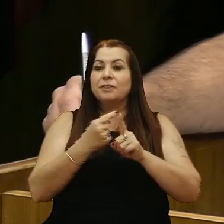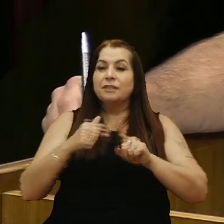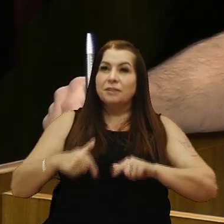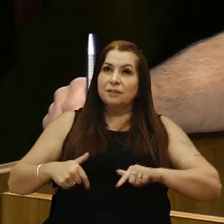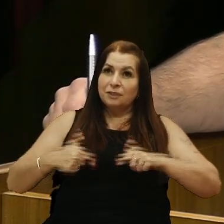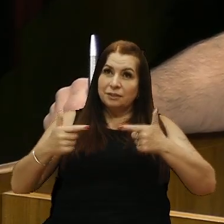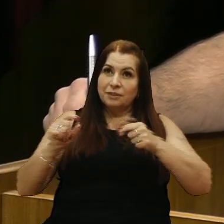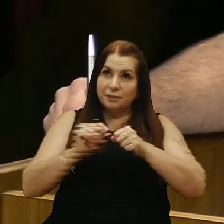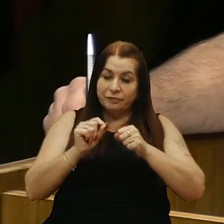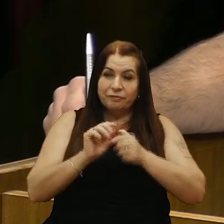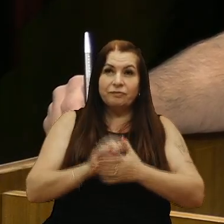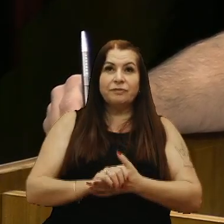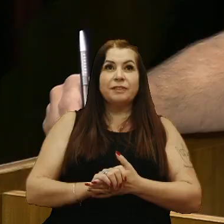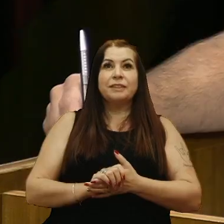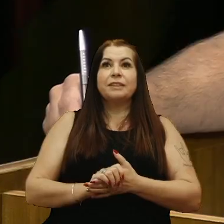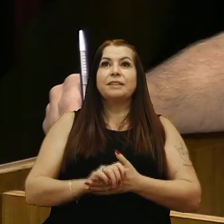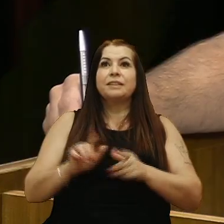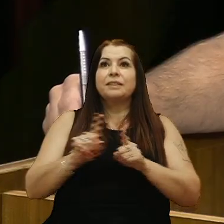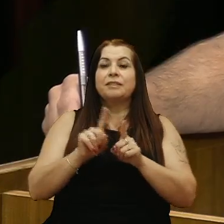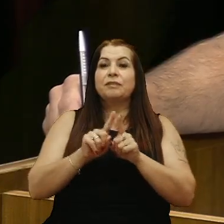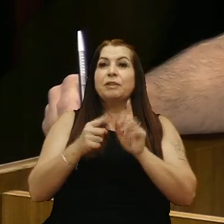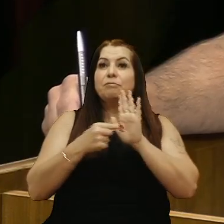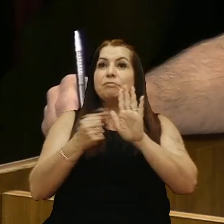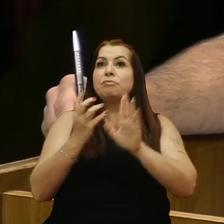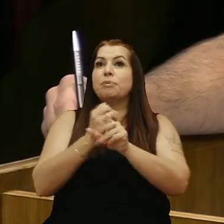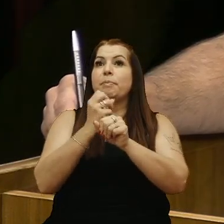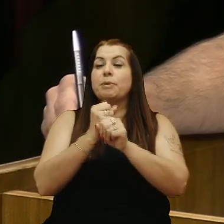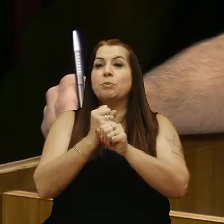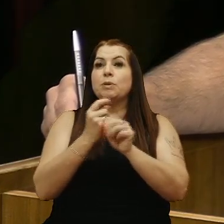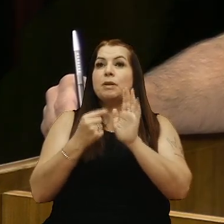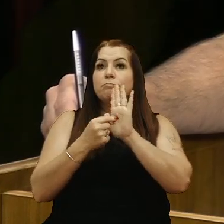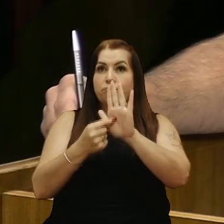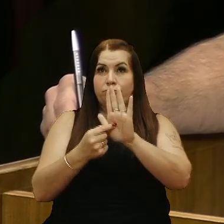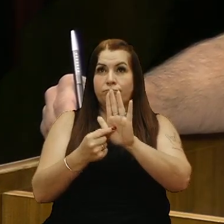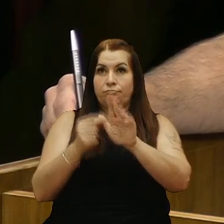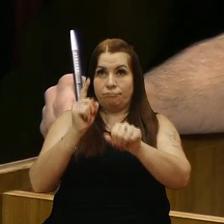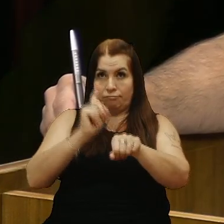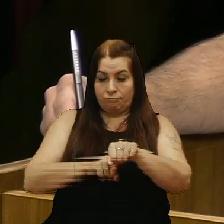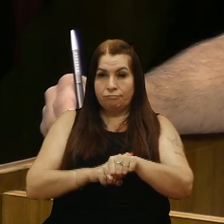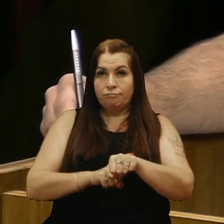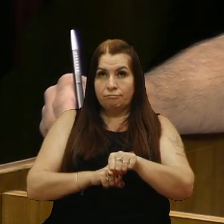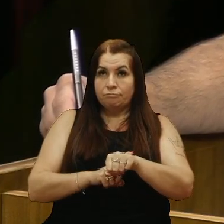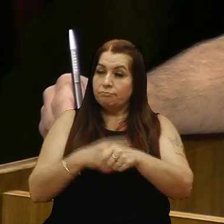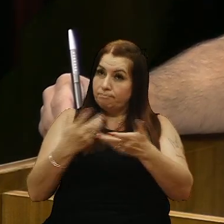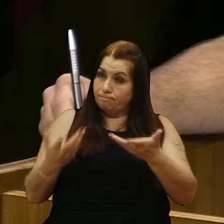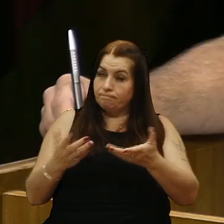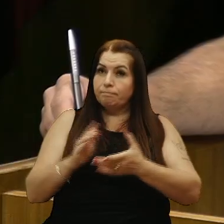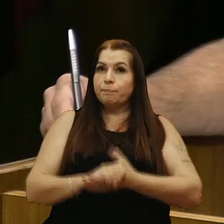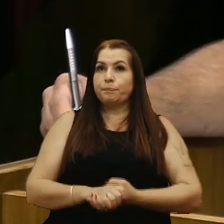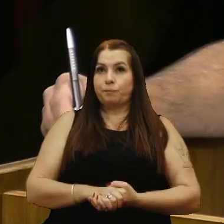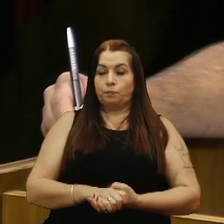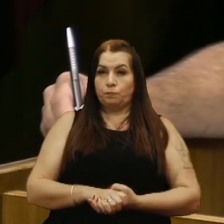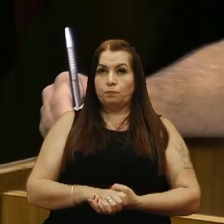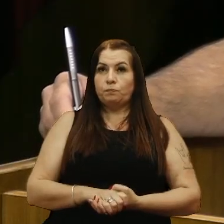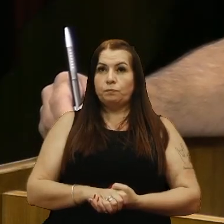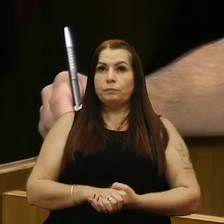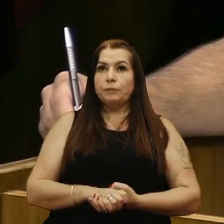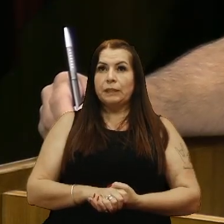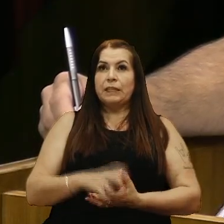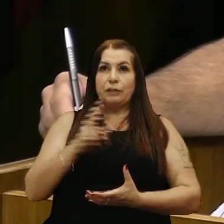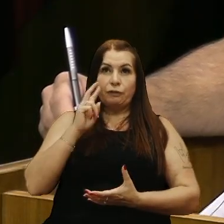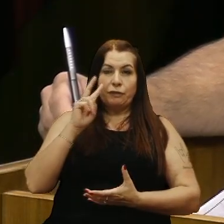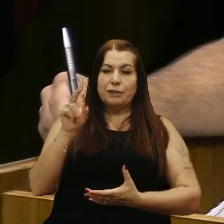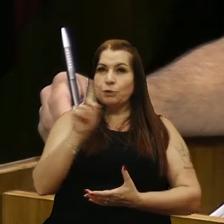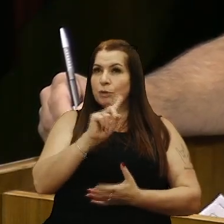eu faço, eu presto contas imediatamente. Então, haja vista essa